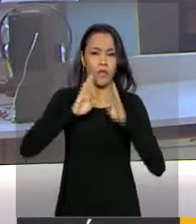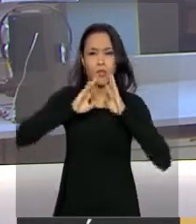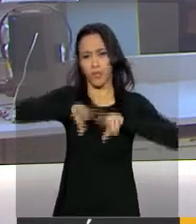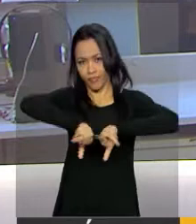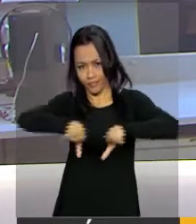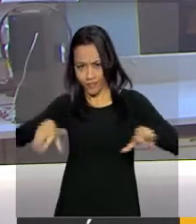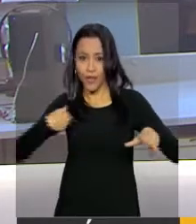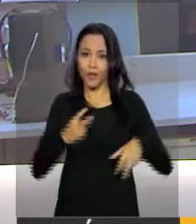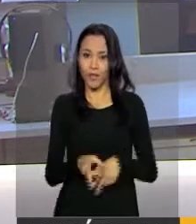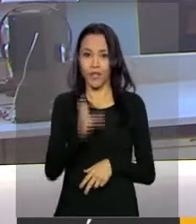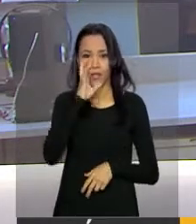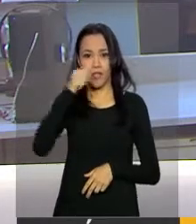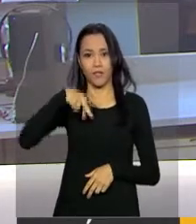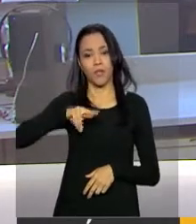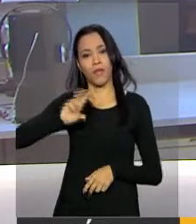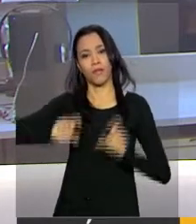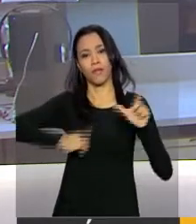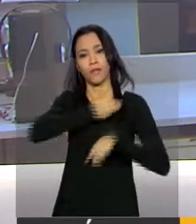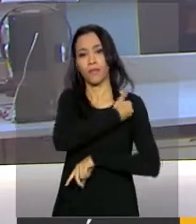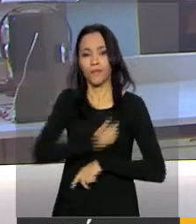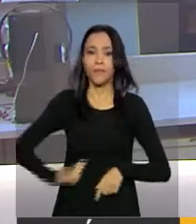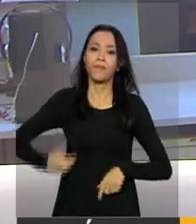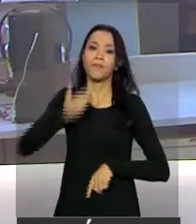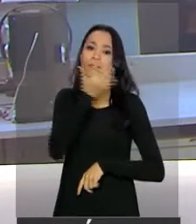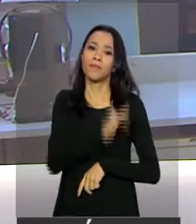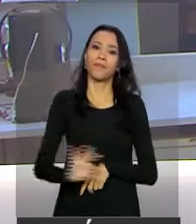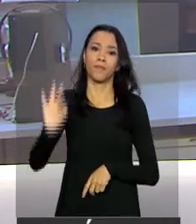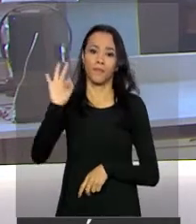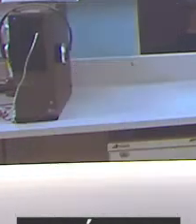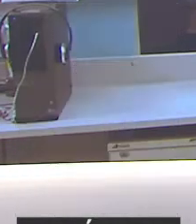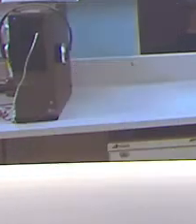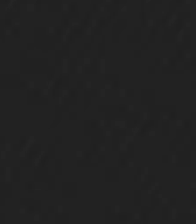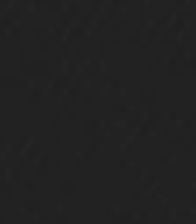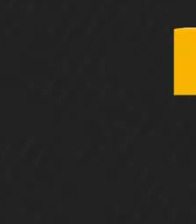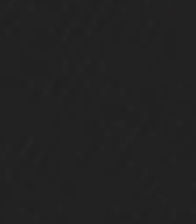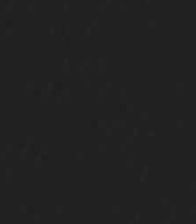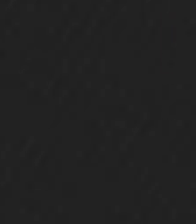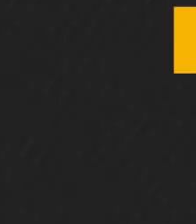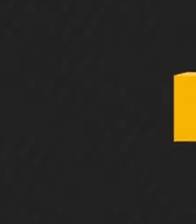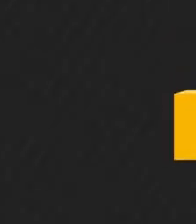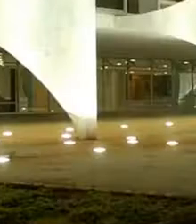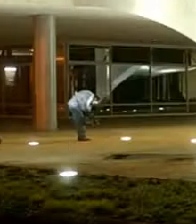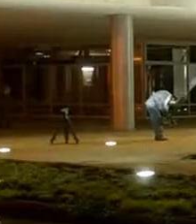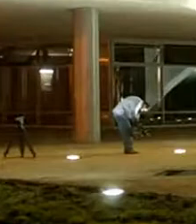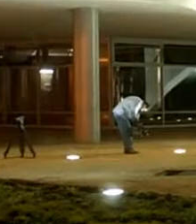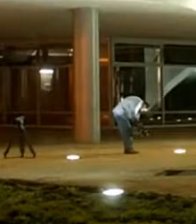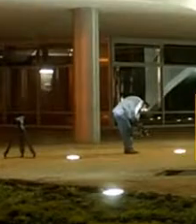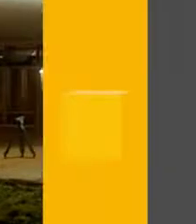sociais. Continue com a gente, NBR, a TV do governo federal. Música.